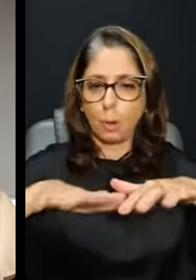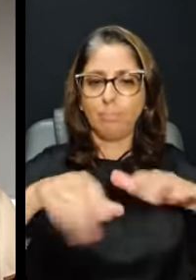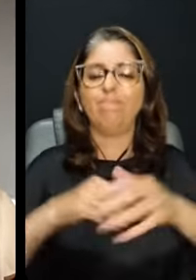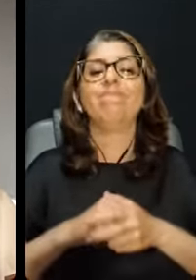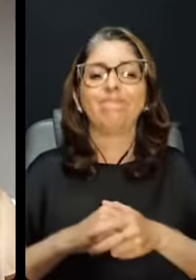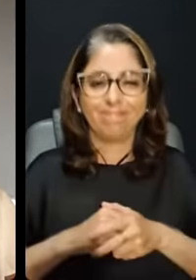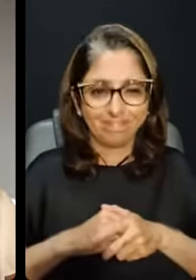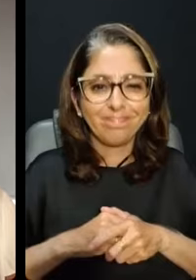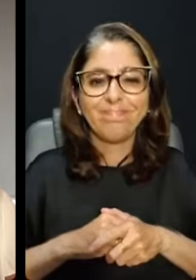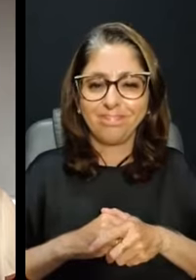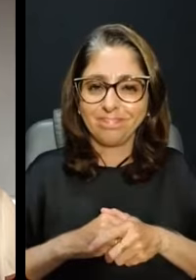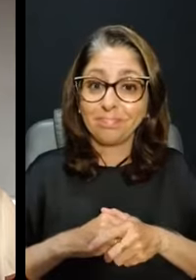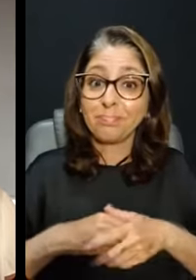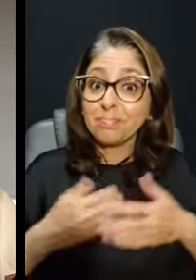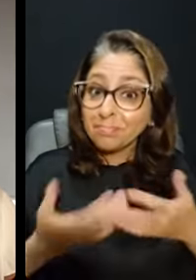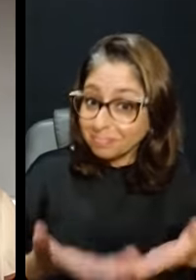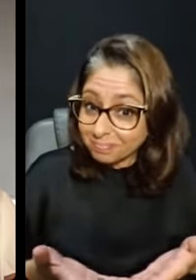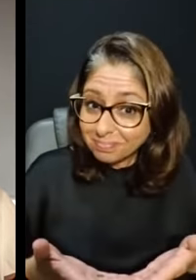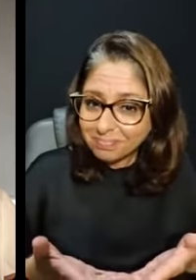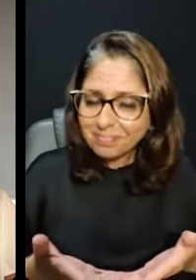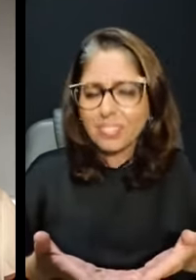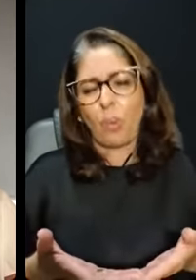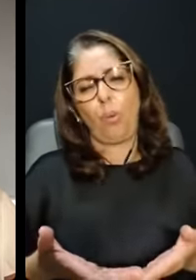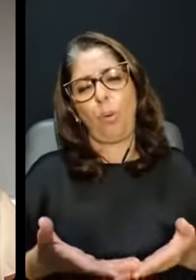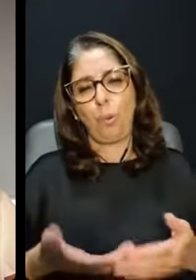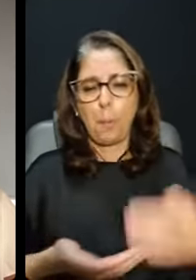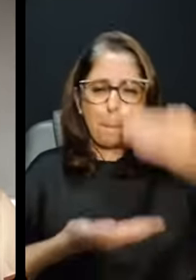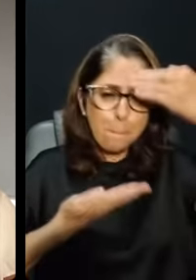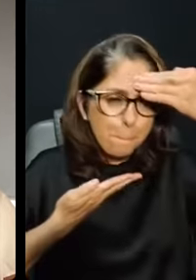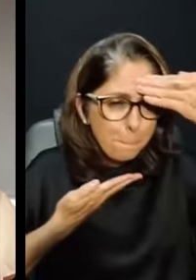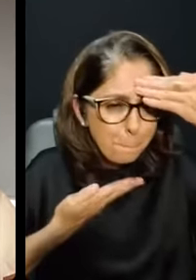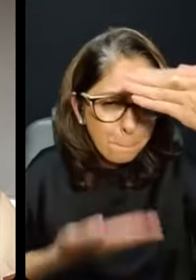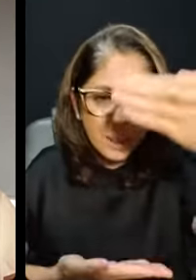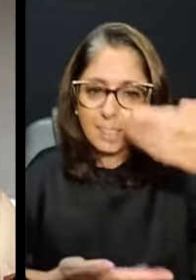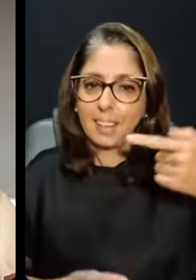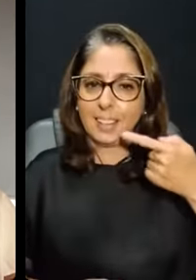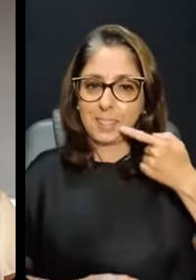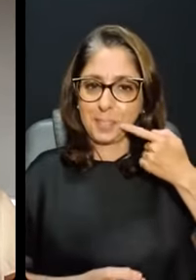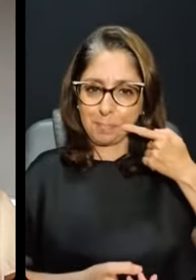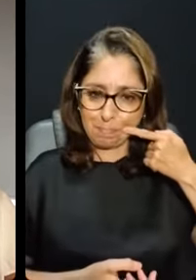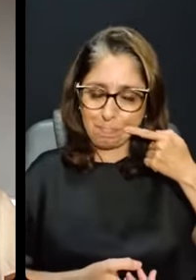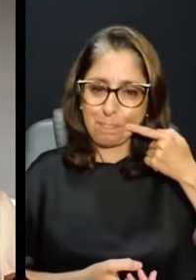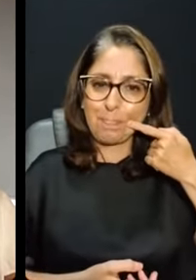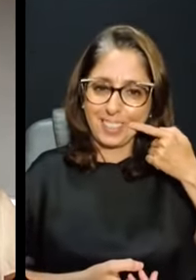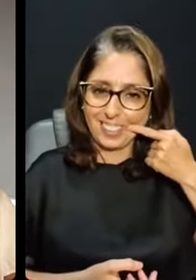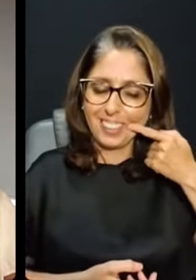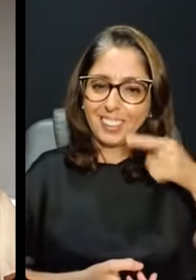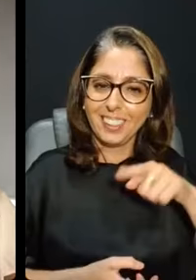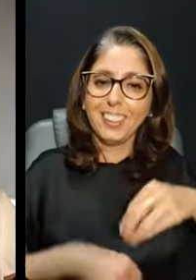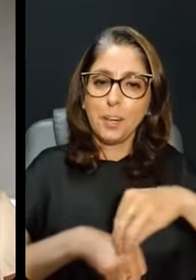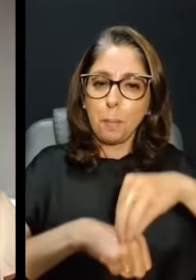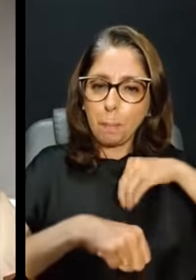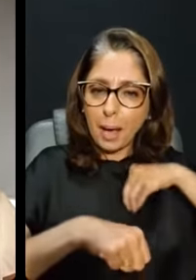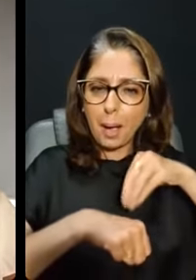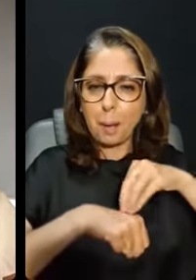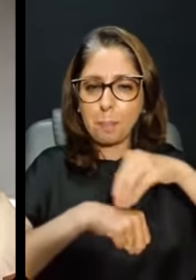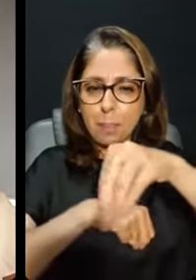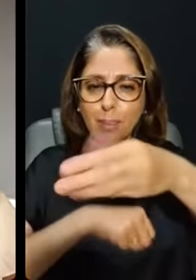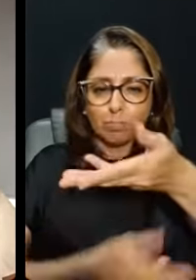Gabi, muito obrigada por você ter aceitado o convite de estar aqui com a gente, compartilhando um pouco da tua trajetória,